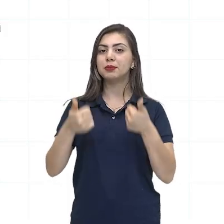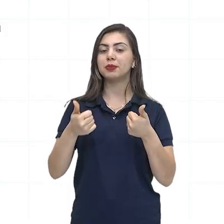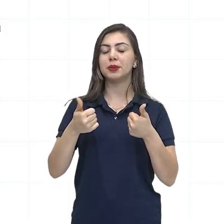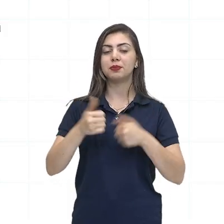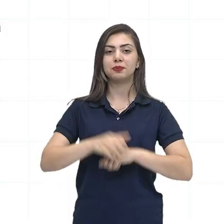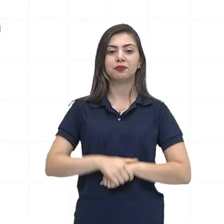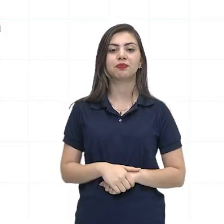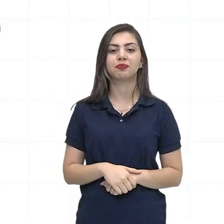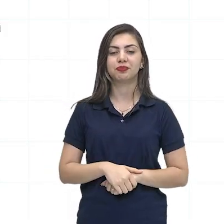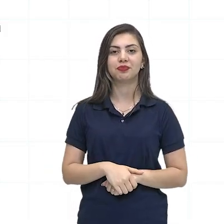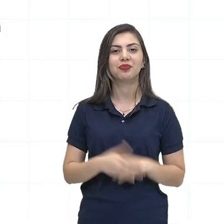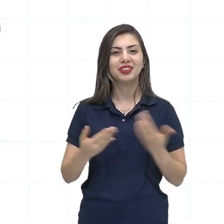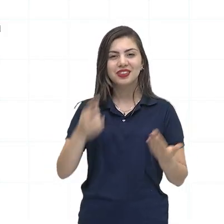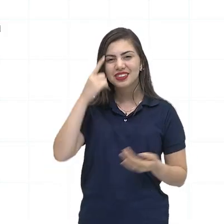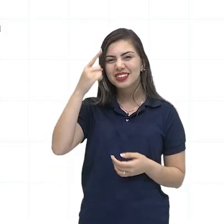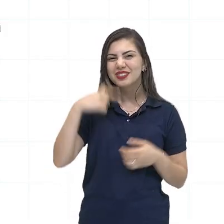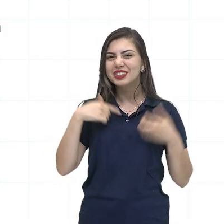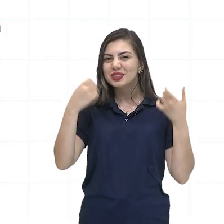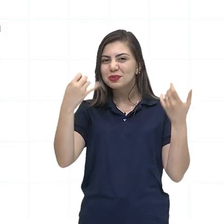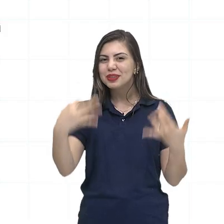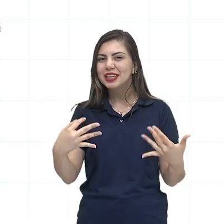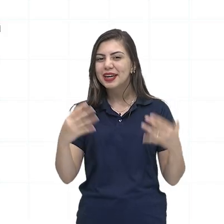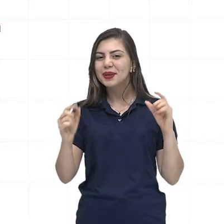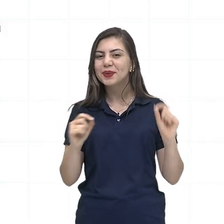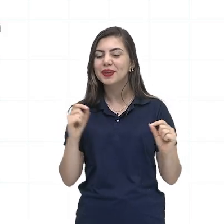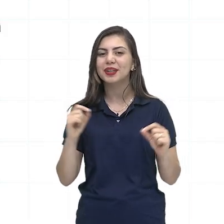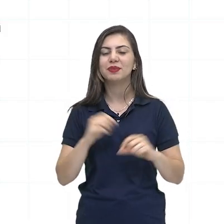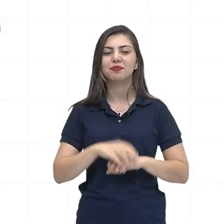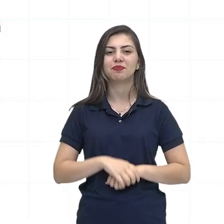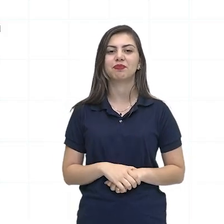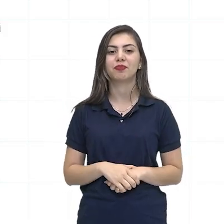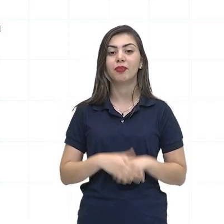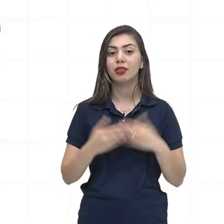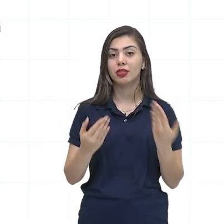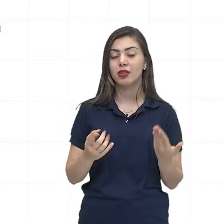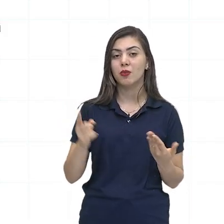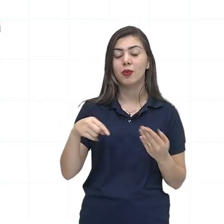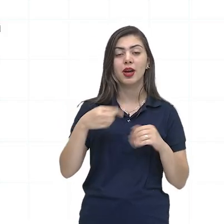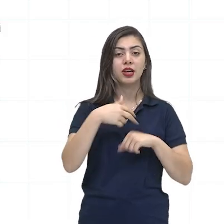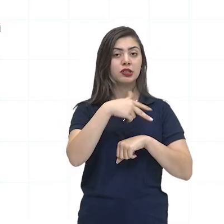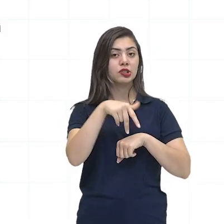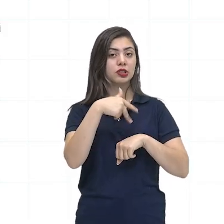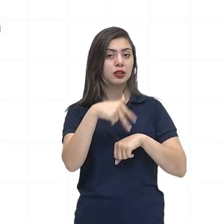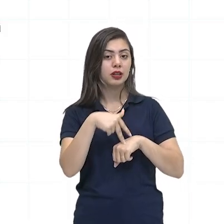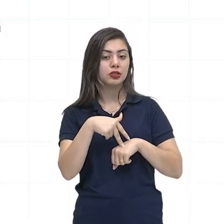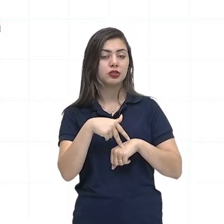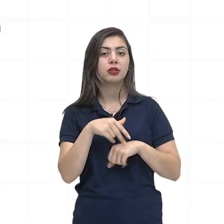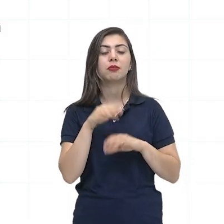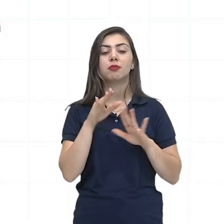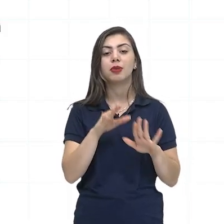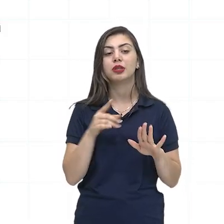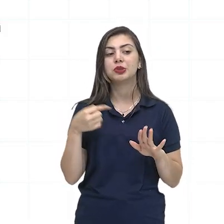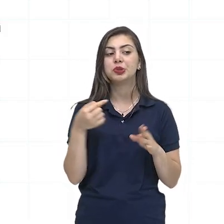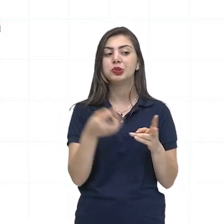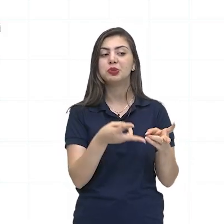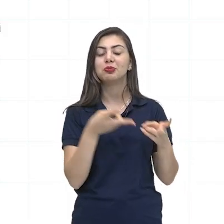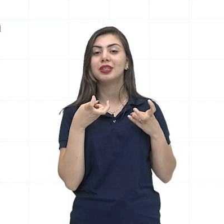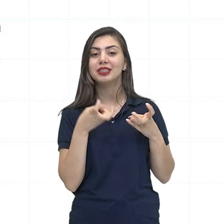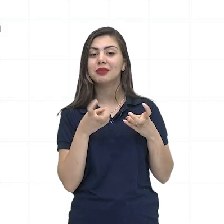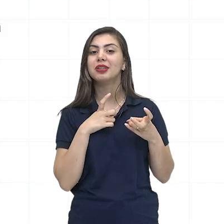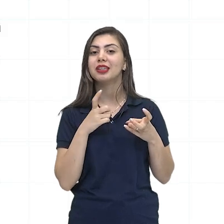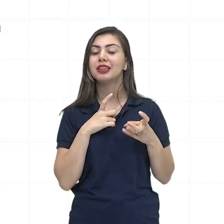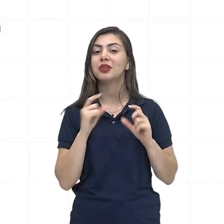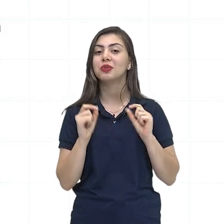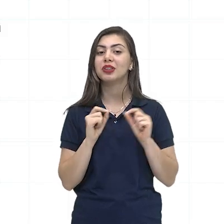prol da saúde e do bem-estar. E como eu falei para vocês, né, apesar de serem ginásticas, nós já